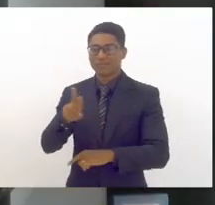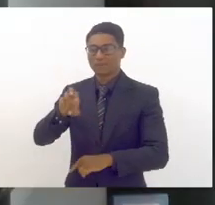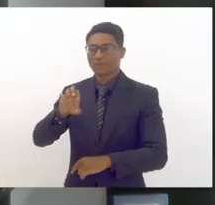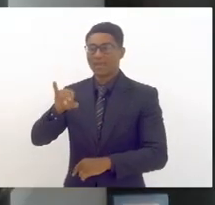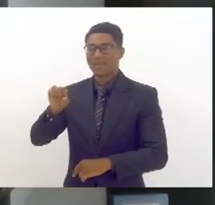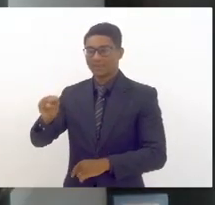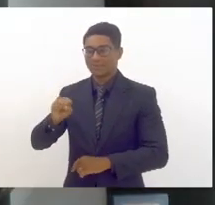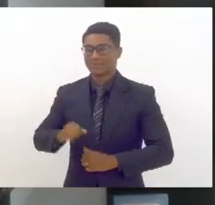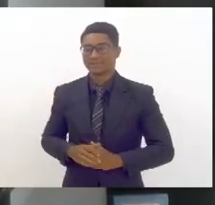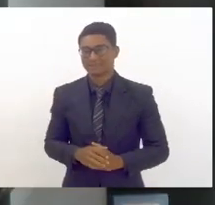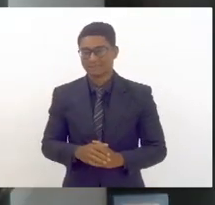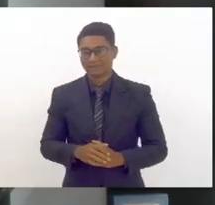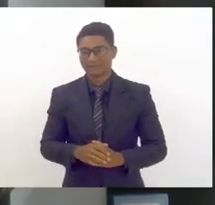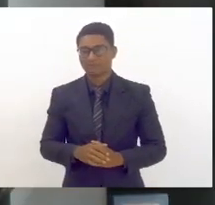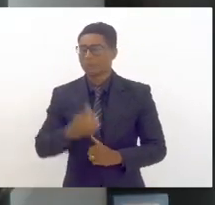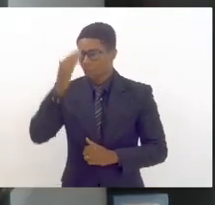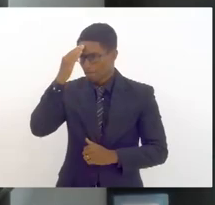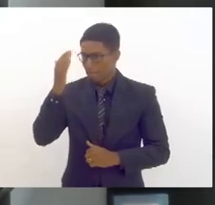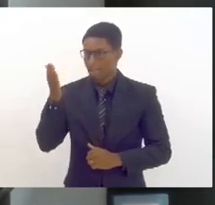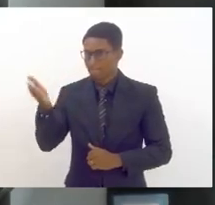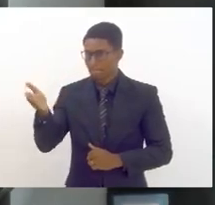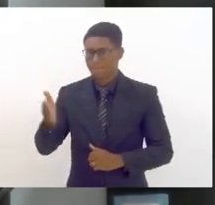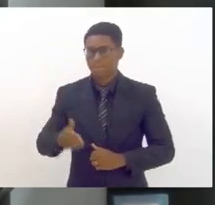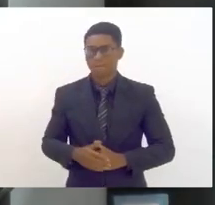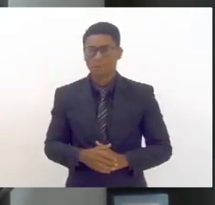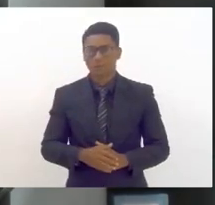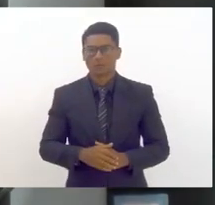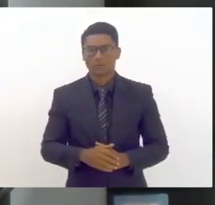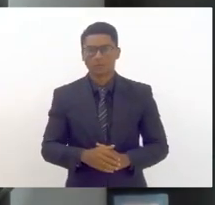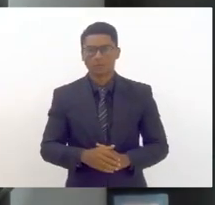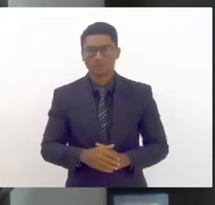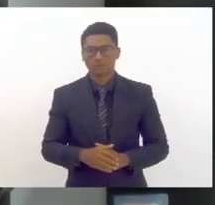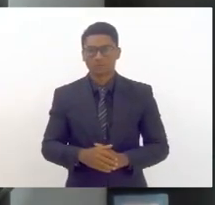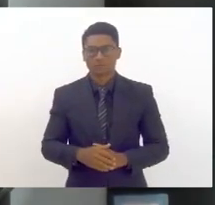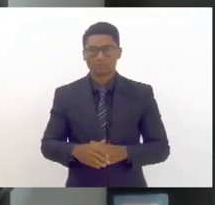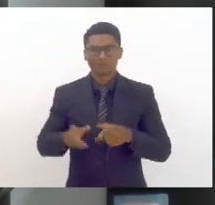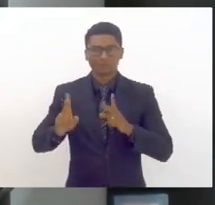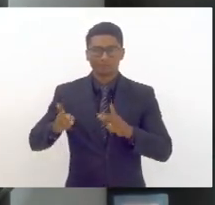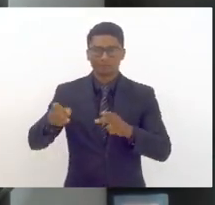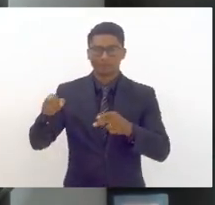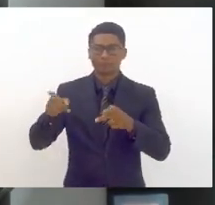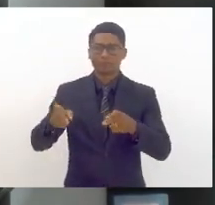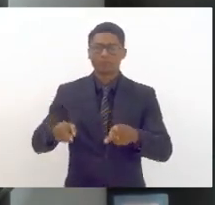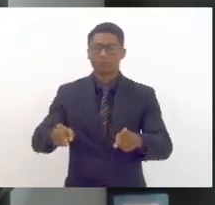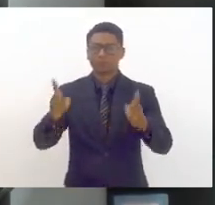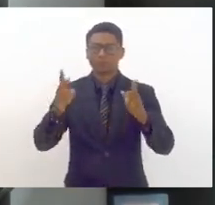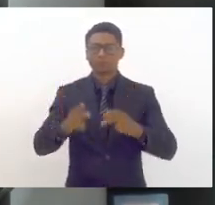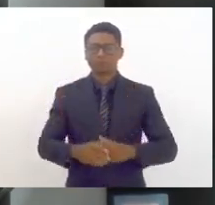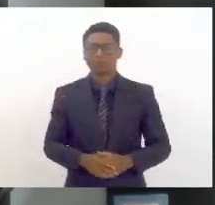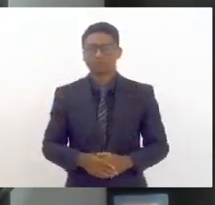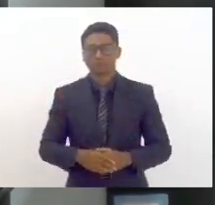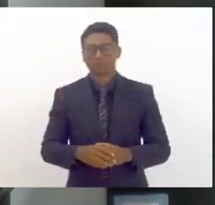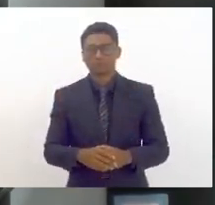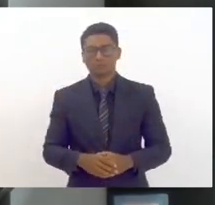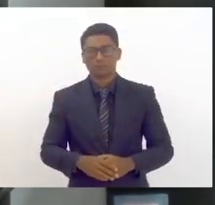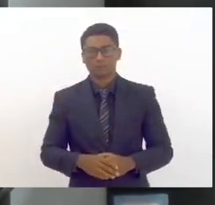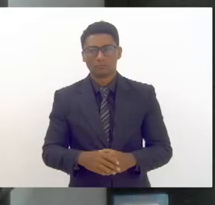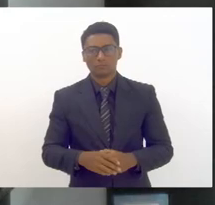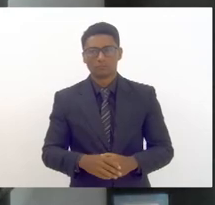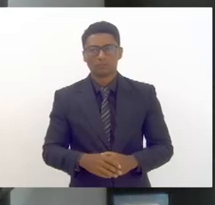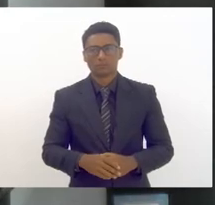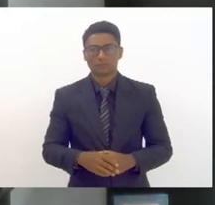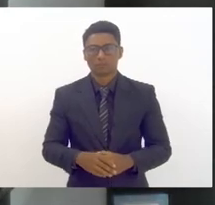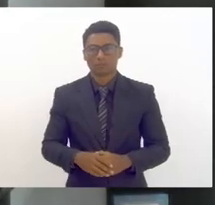agradeço aí a sua gentileza, Segue aí com o seu trabalho e deixo também